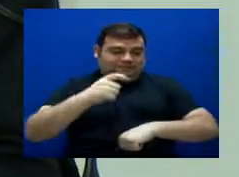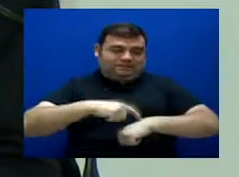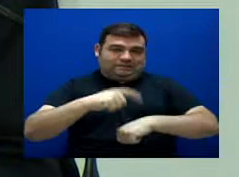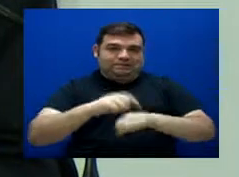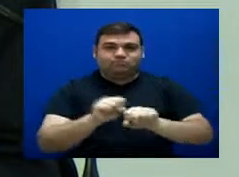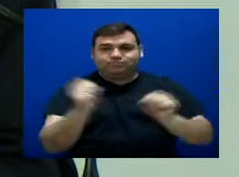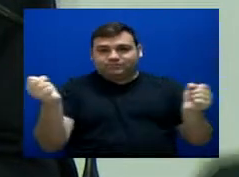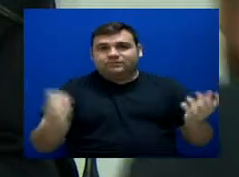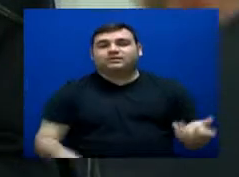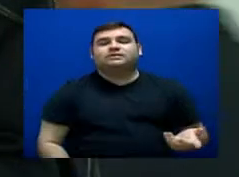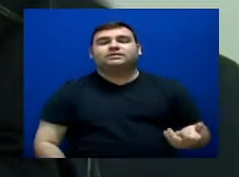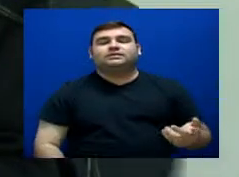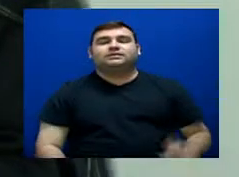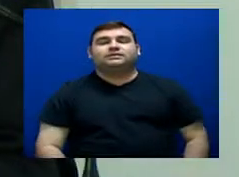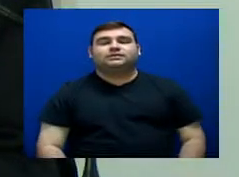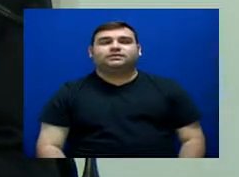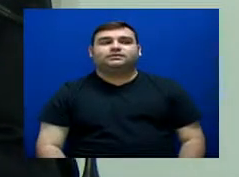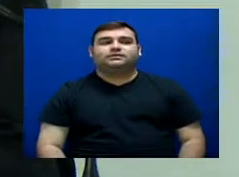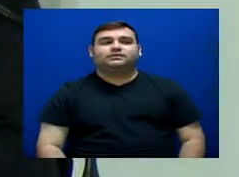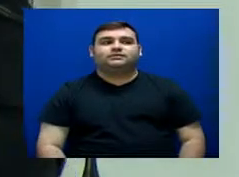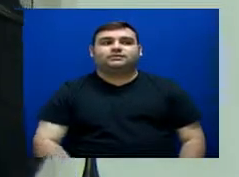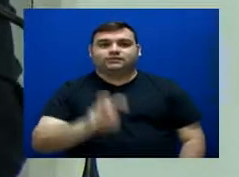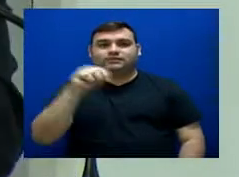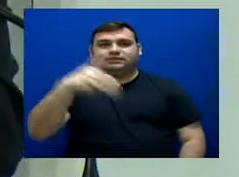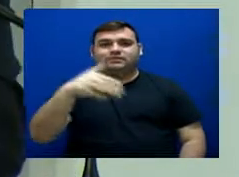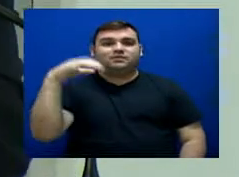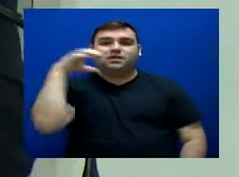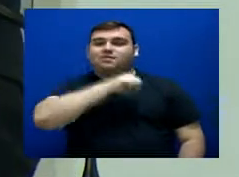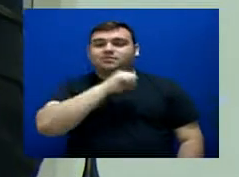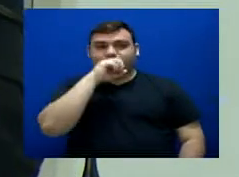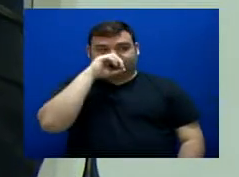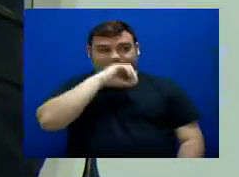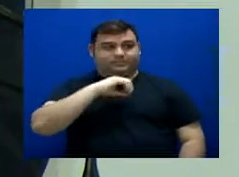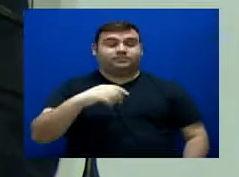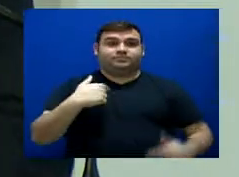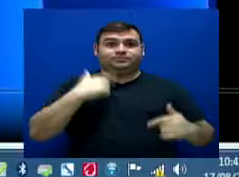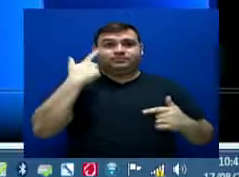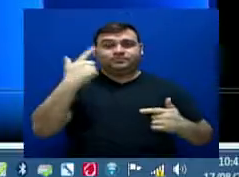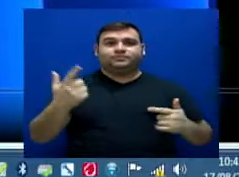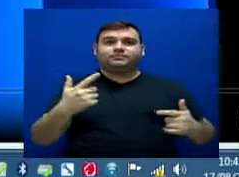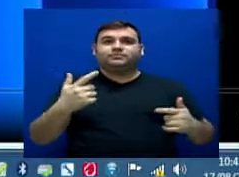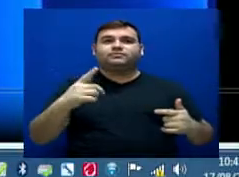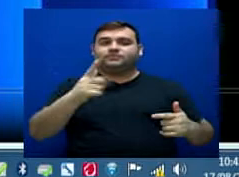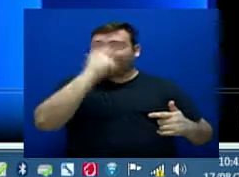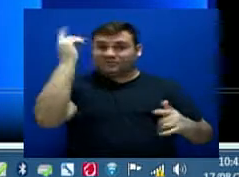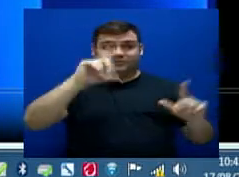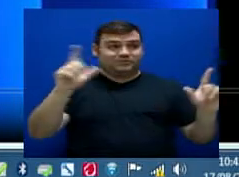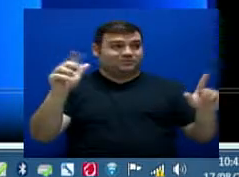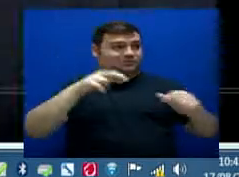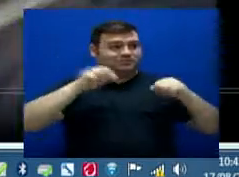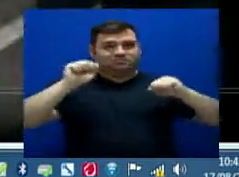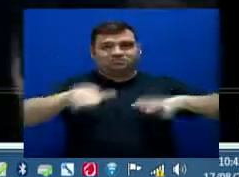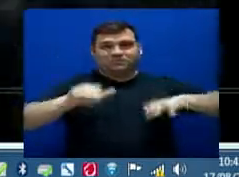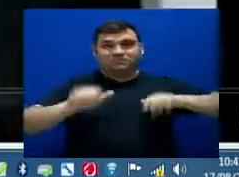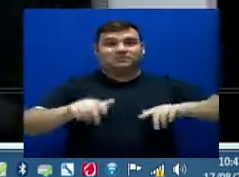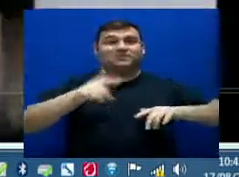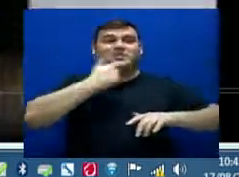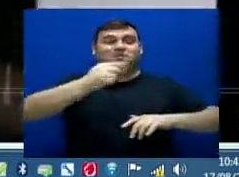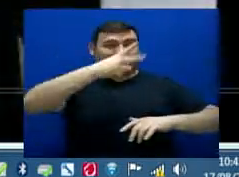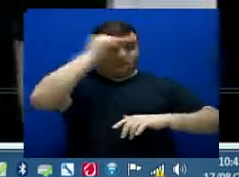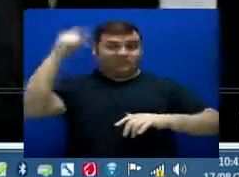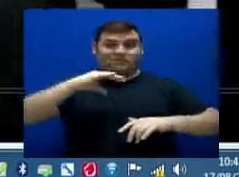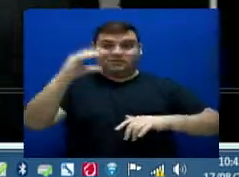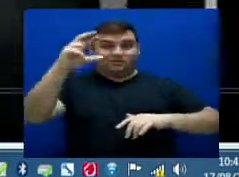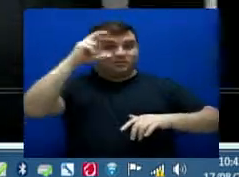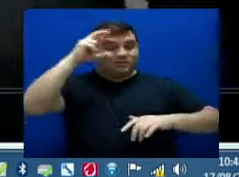tempo já estourou. É que 5 minutos passa muito rápido. A cena chamou a atenção de quem estava assistindo esse desfile. O prefeito José